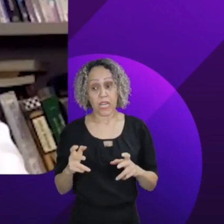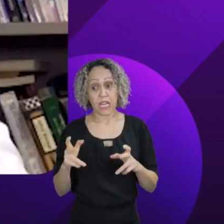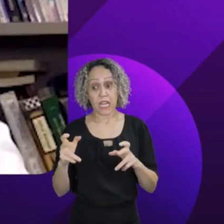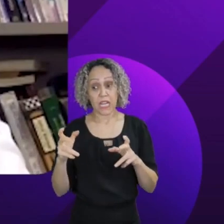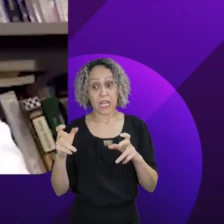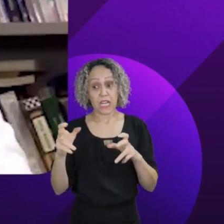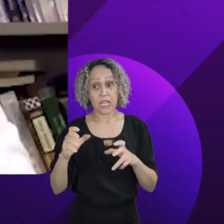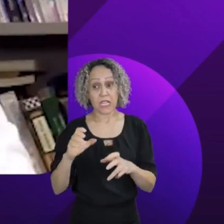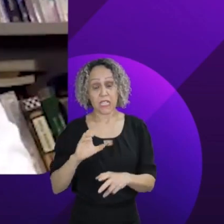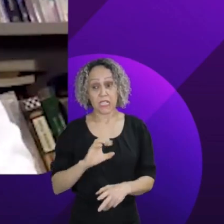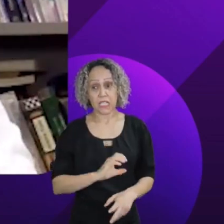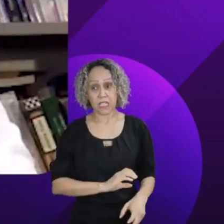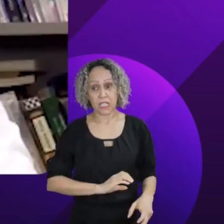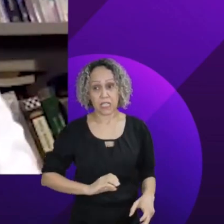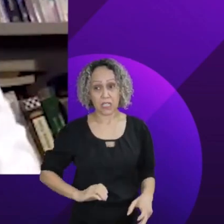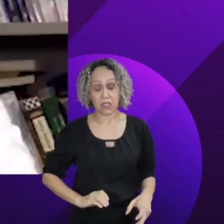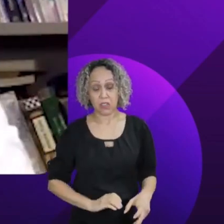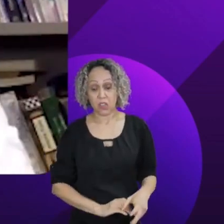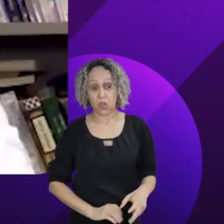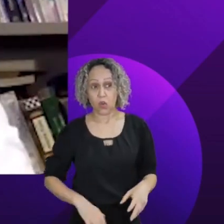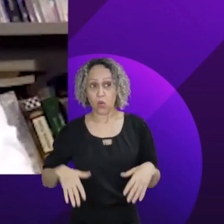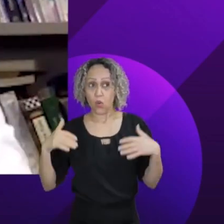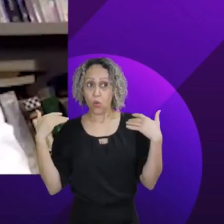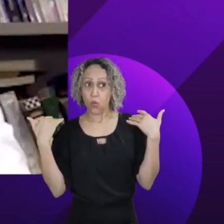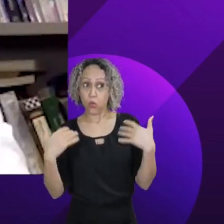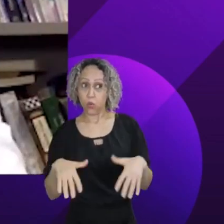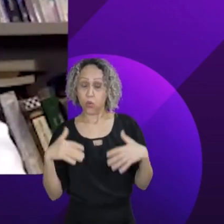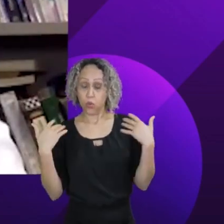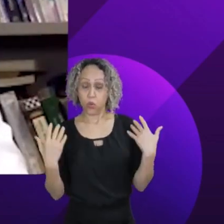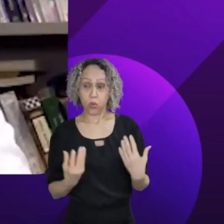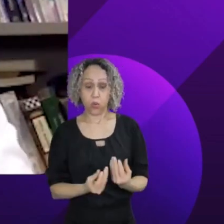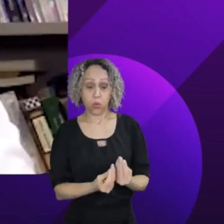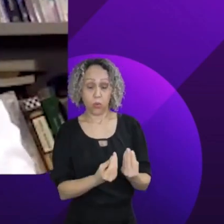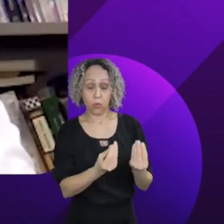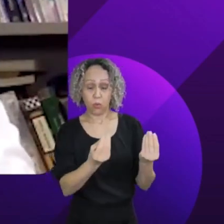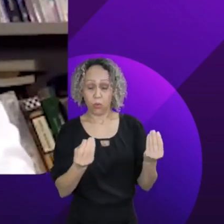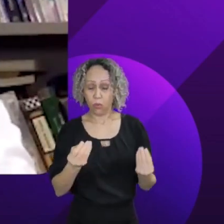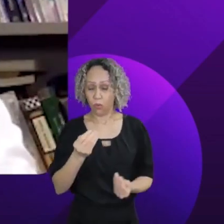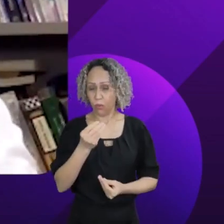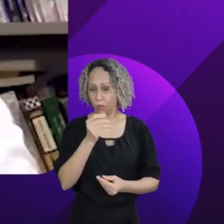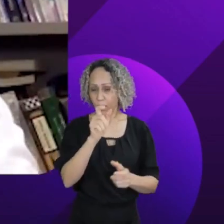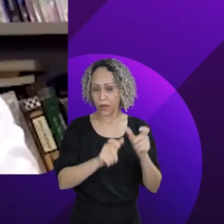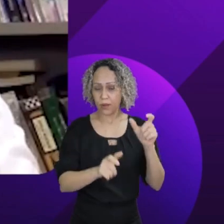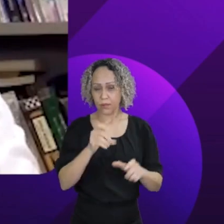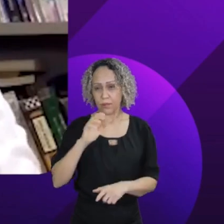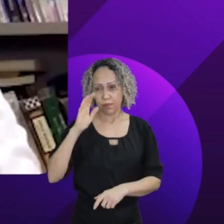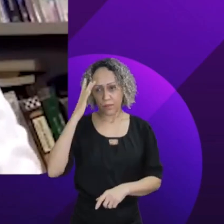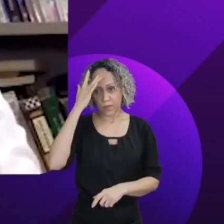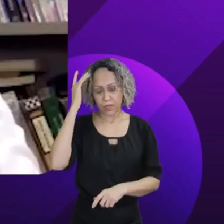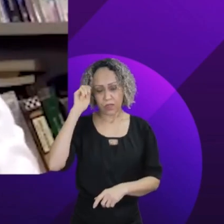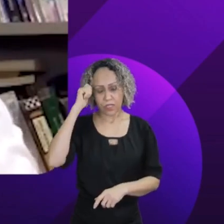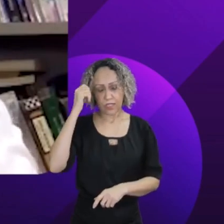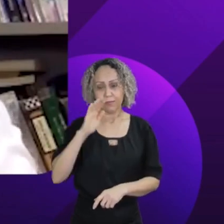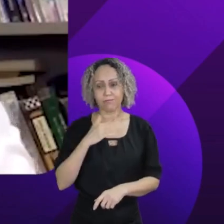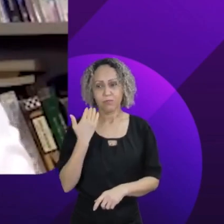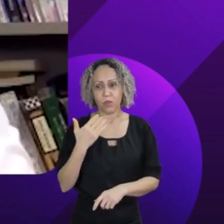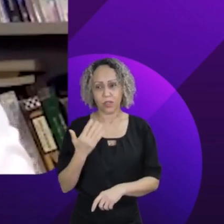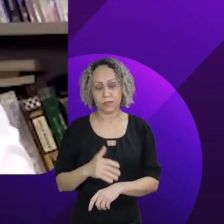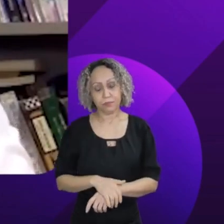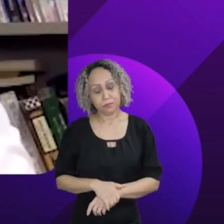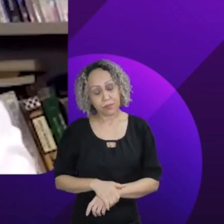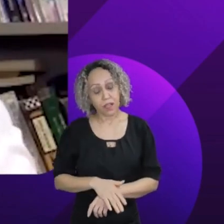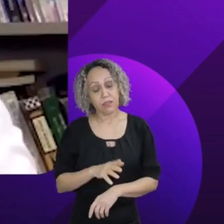população negra, e que pode ser evitado porque ele leva muito tempo para se desenvolver, e se você faz os